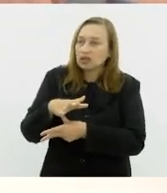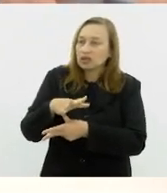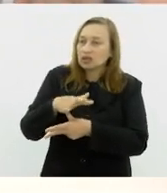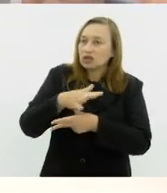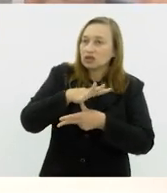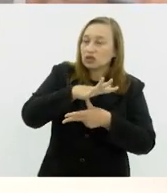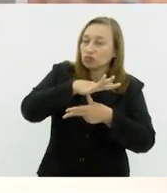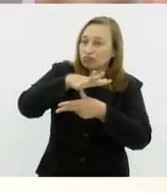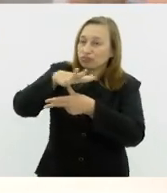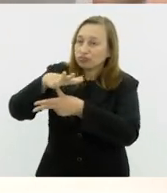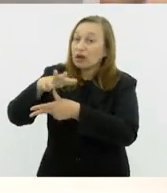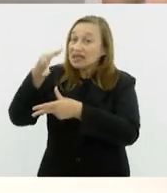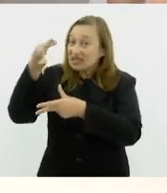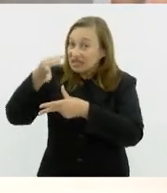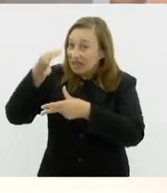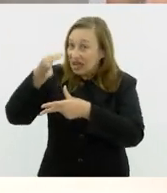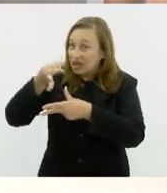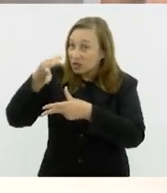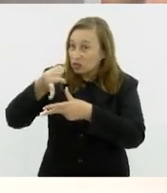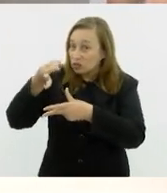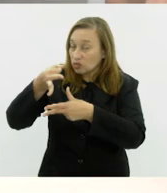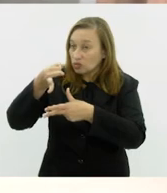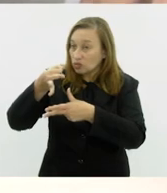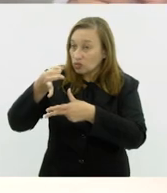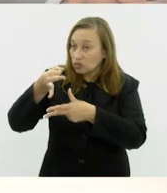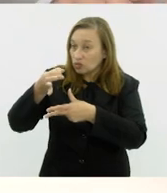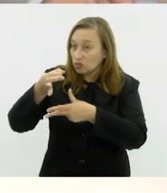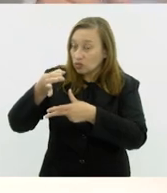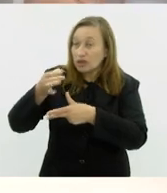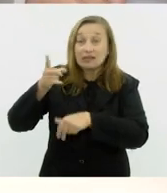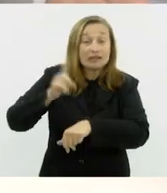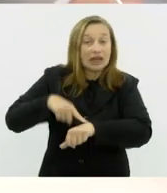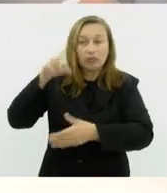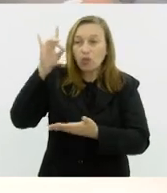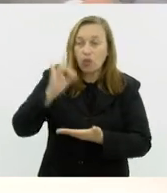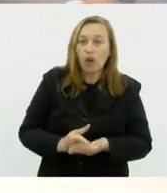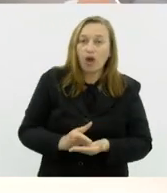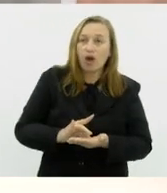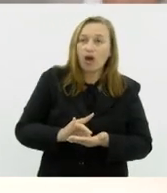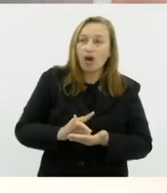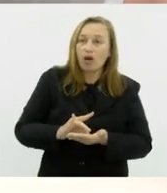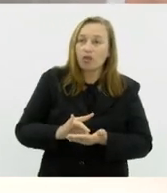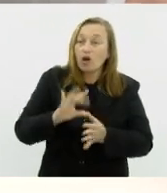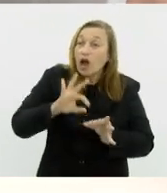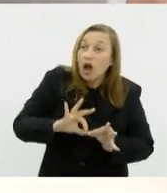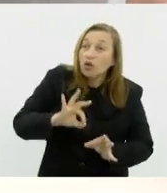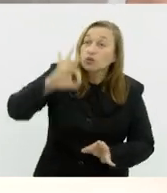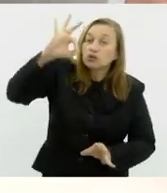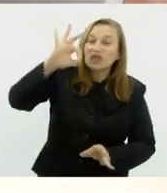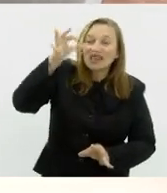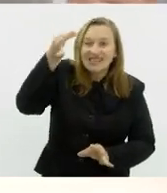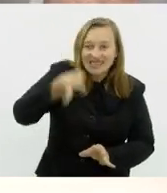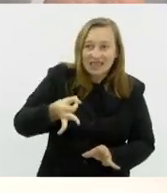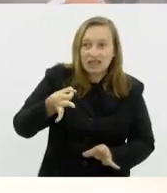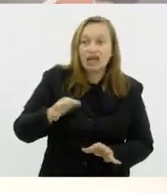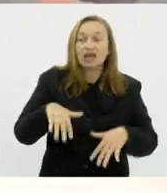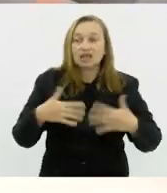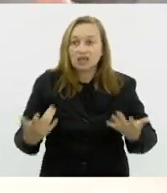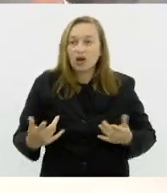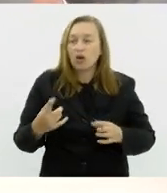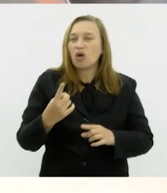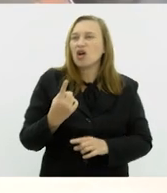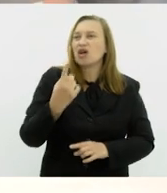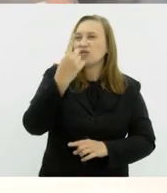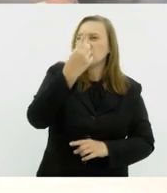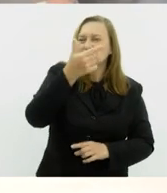for um transponder específico, ele dá em tempo real a altura do helicóptero. Então, essa questão dos 1.000 pés ou